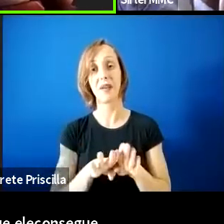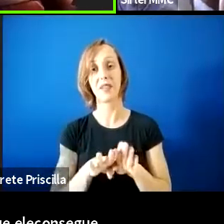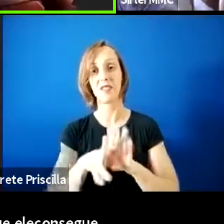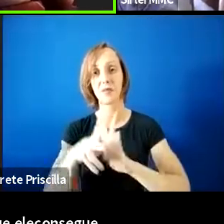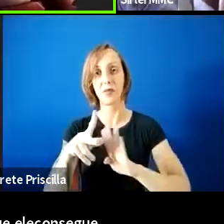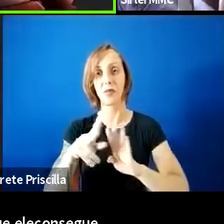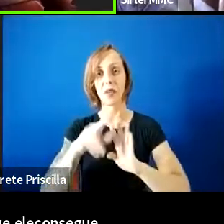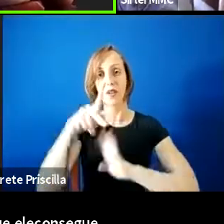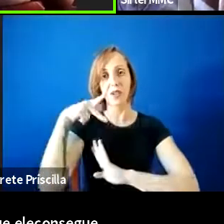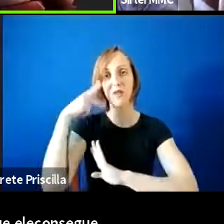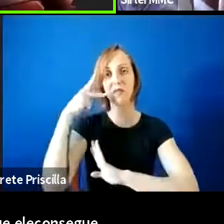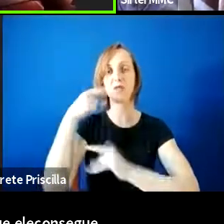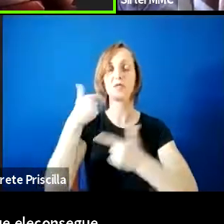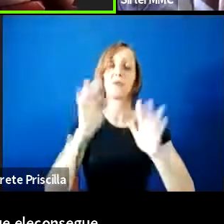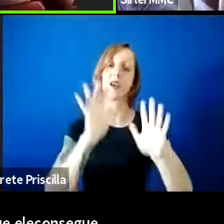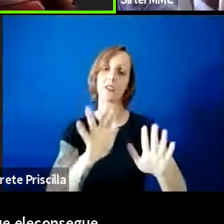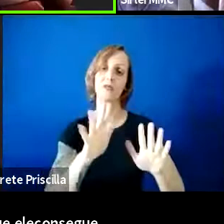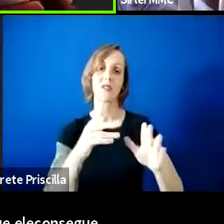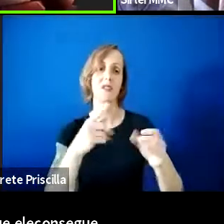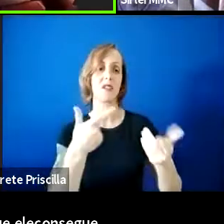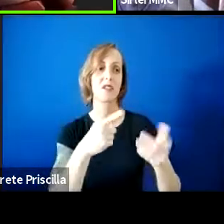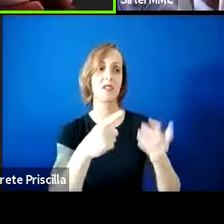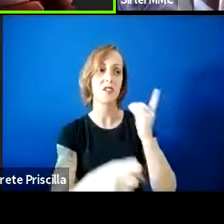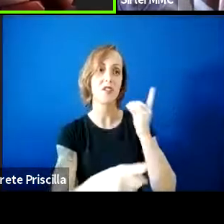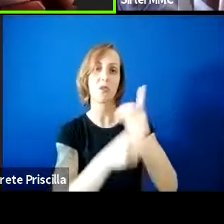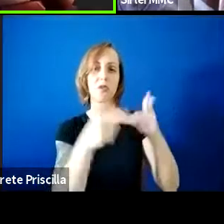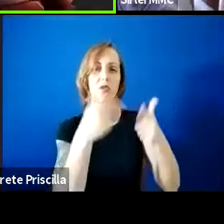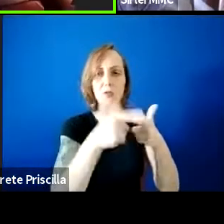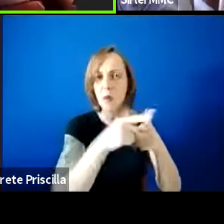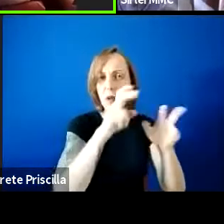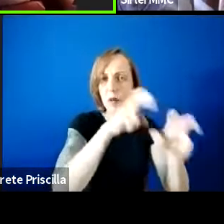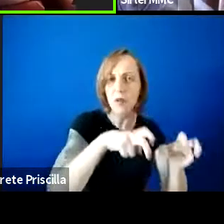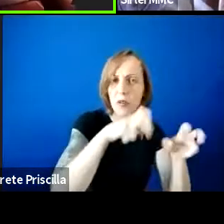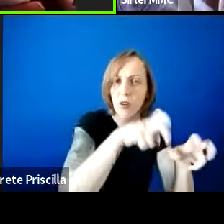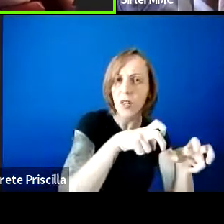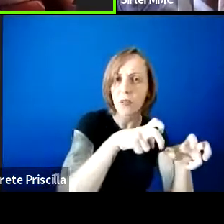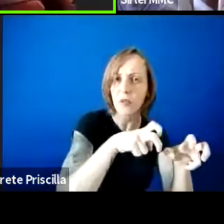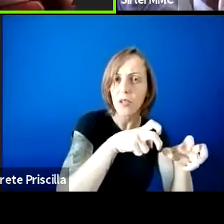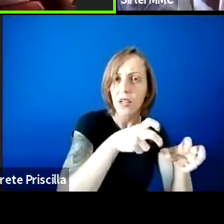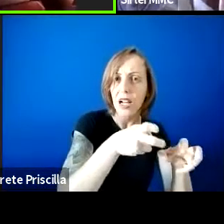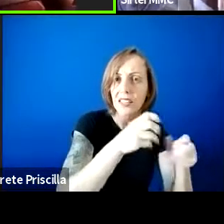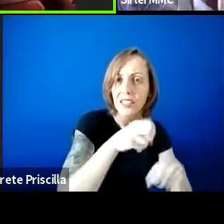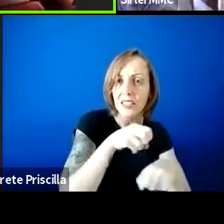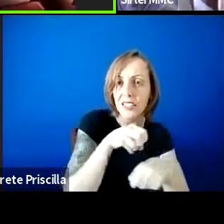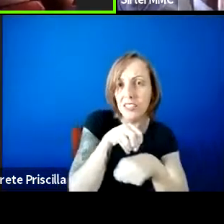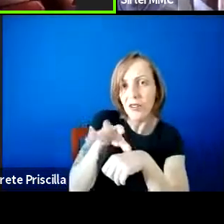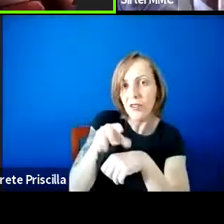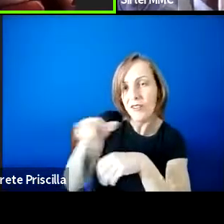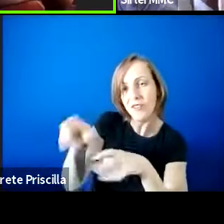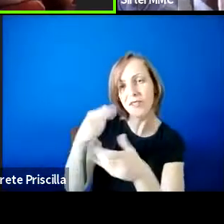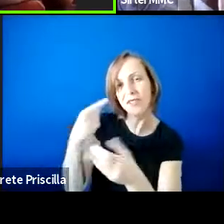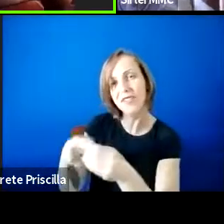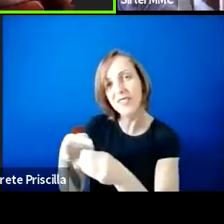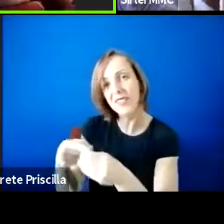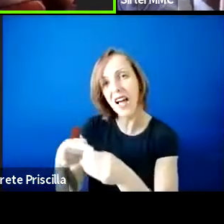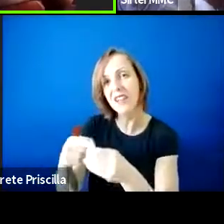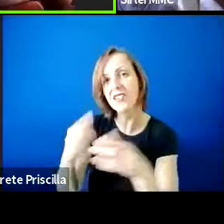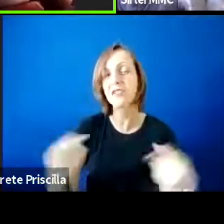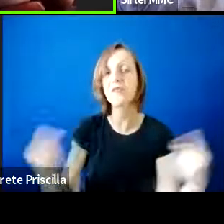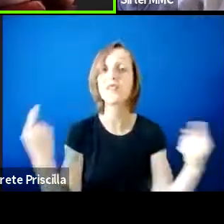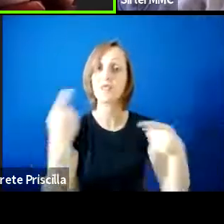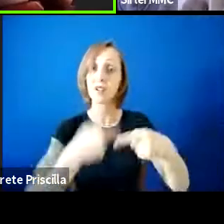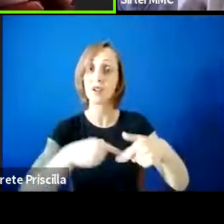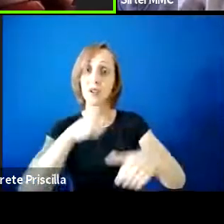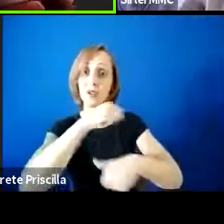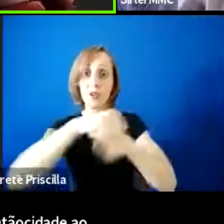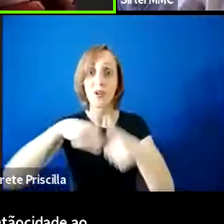muitas vezes, os problemas que nós estamos aqui enquanto campo e vice-versa, então, cidade ao campo. Acho que seria isso por